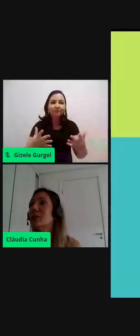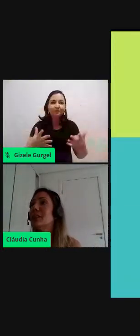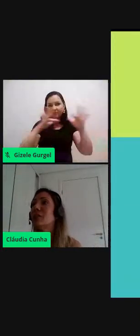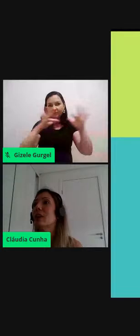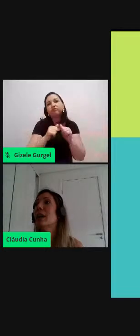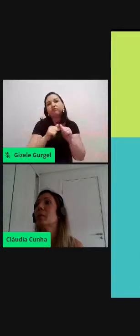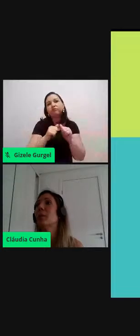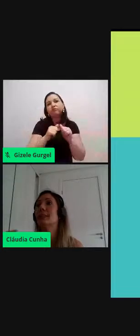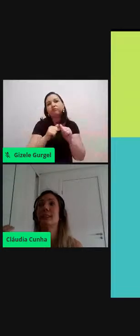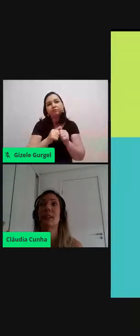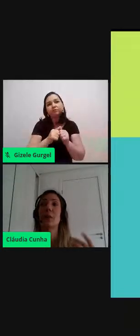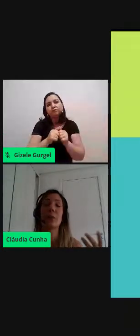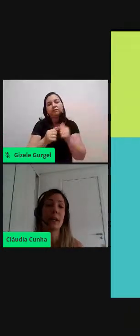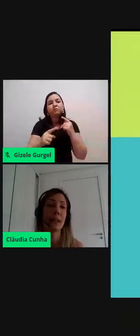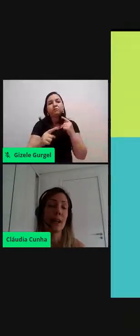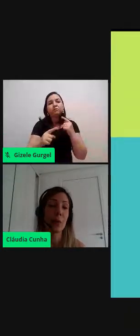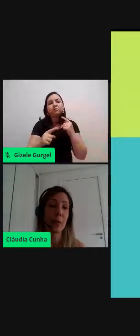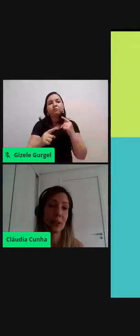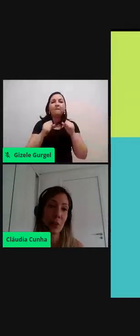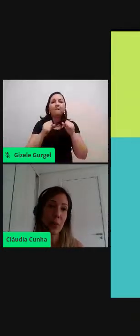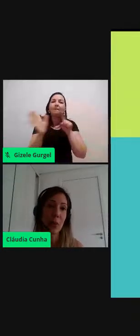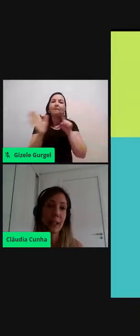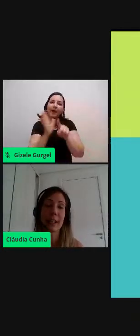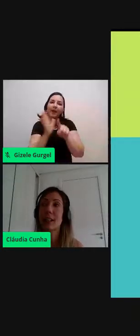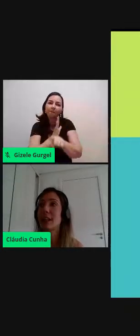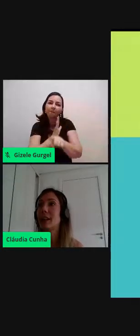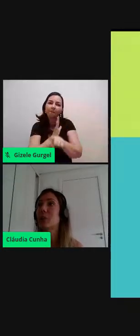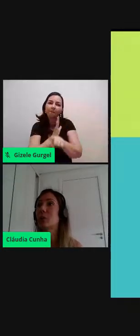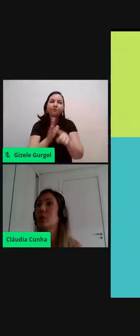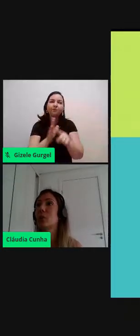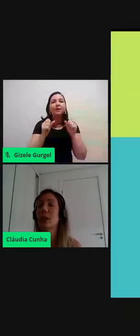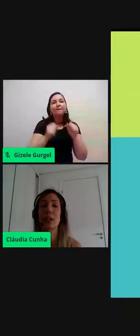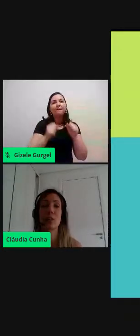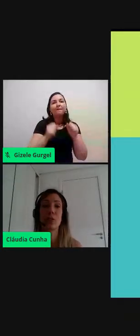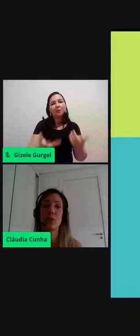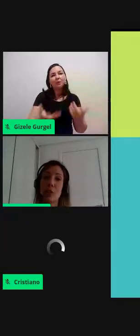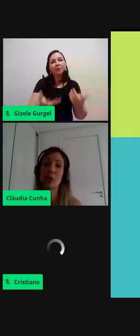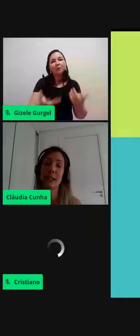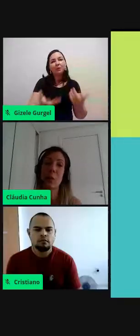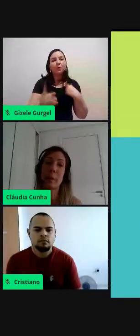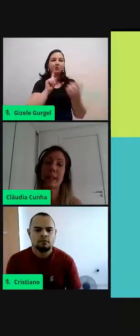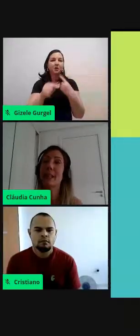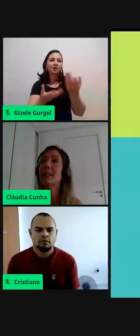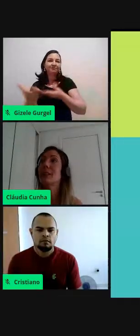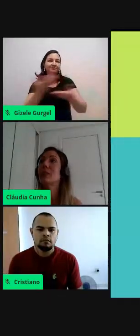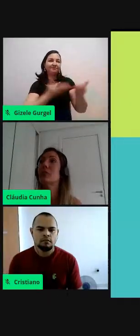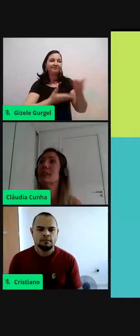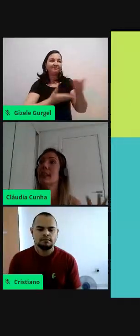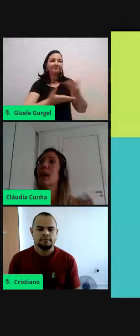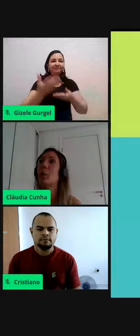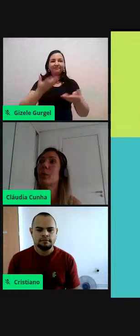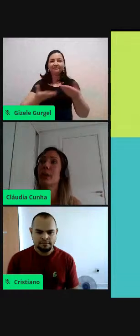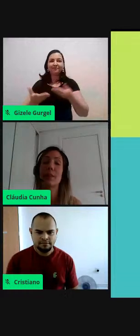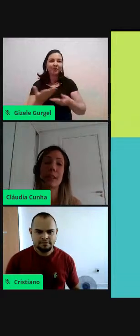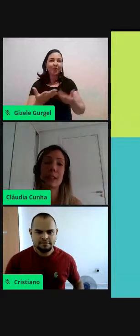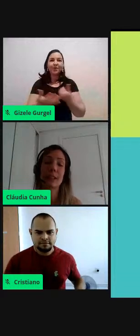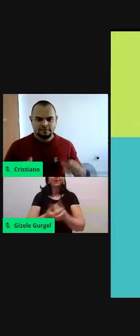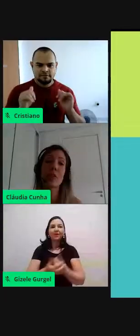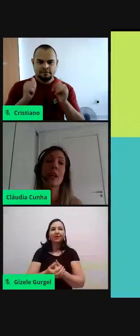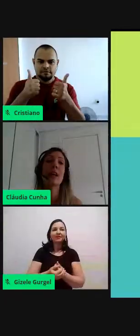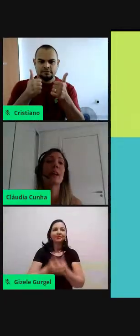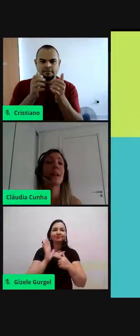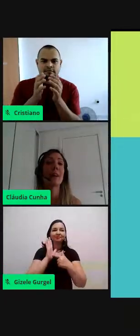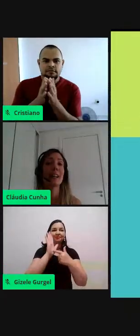perguntas, pode-se ter alguma, alguma troca, com quem estão nos acompanhando, então, vou encerrar um pouquinho